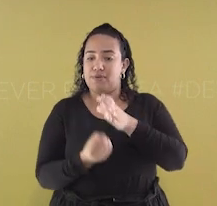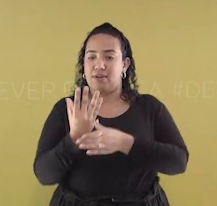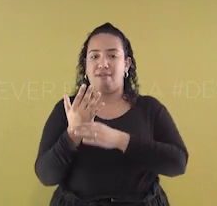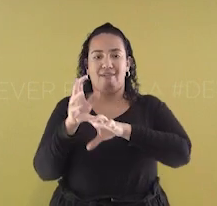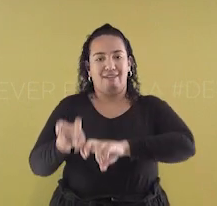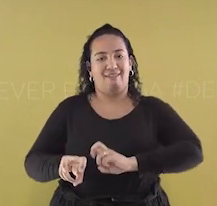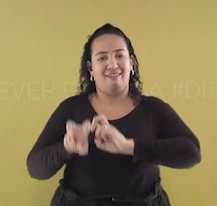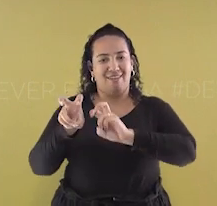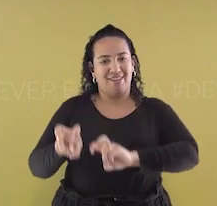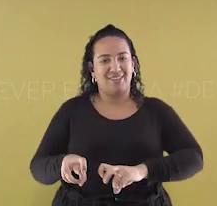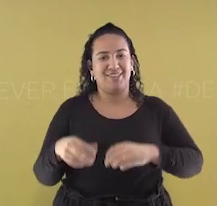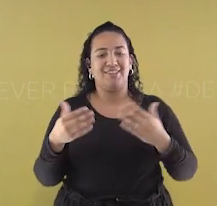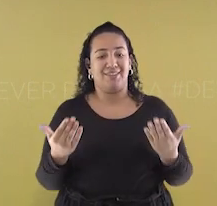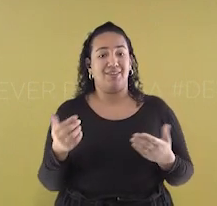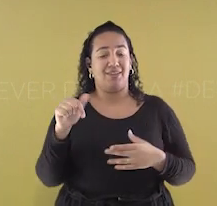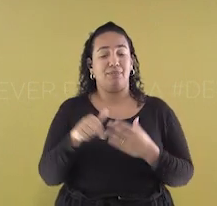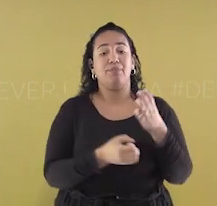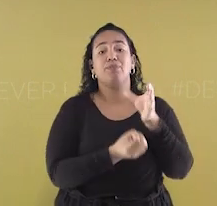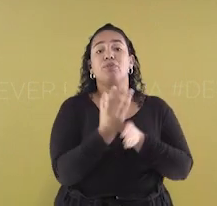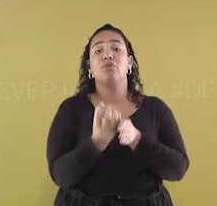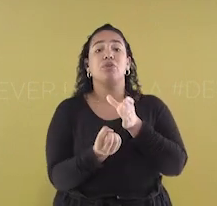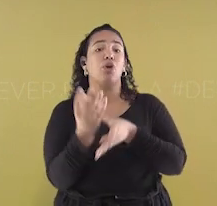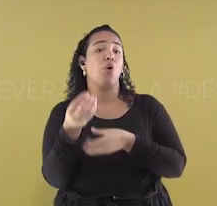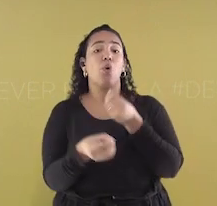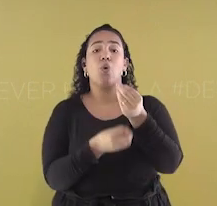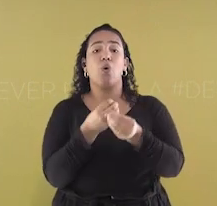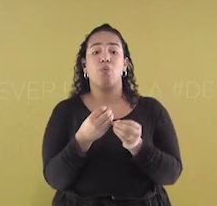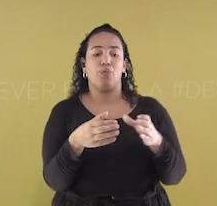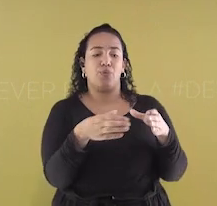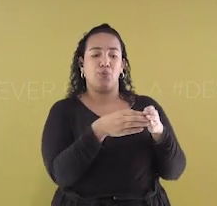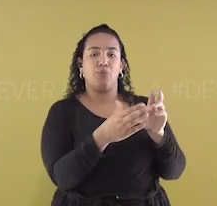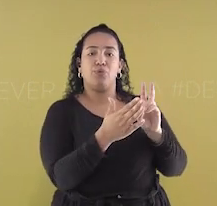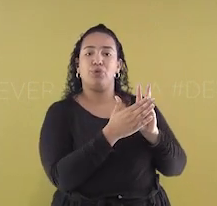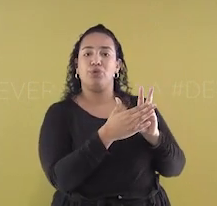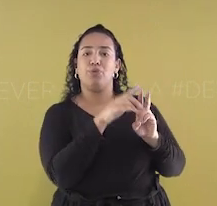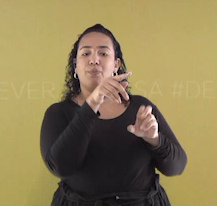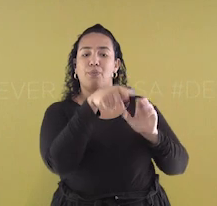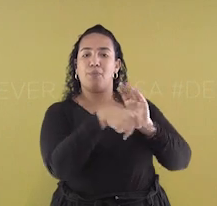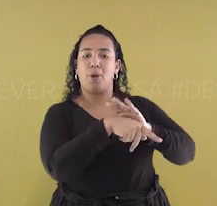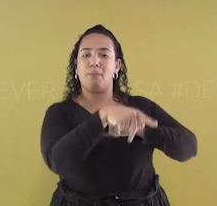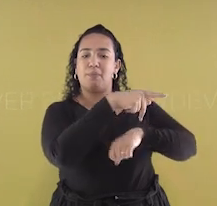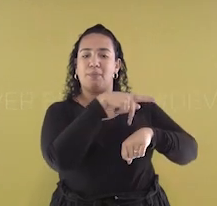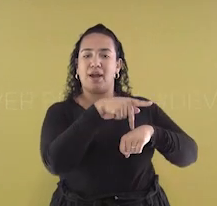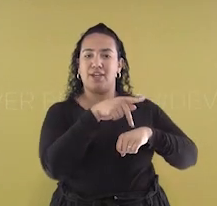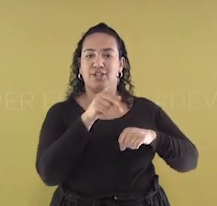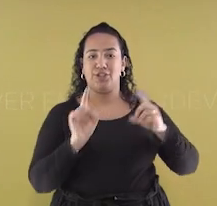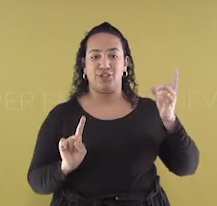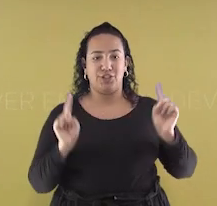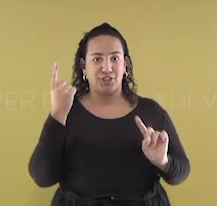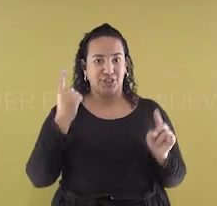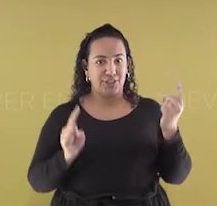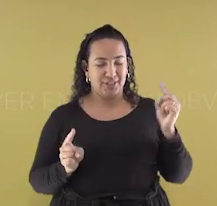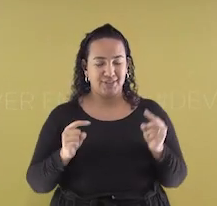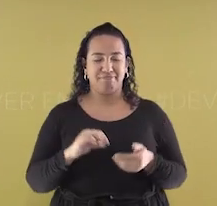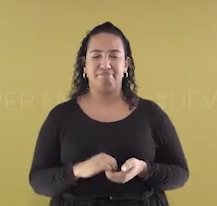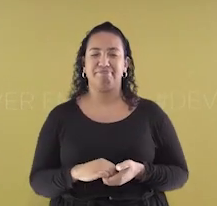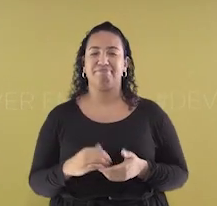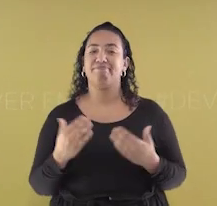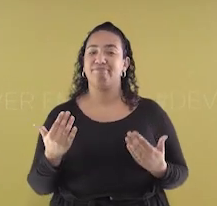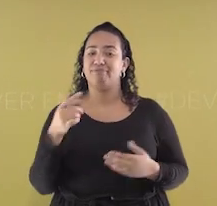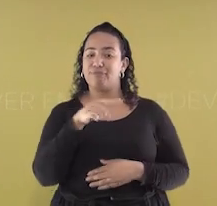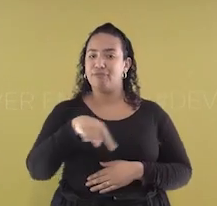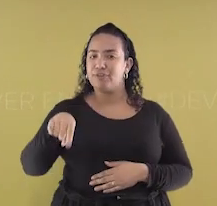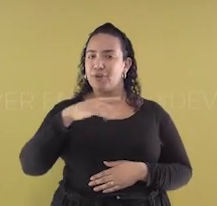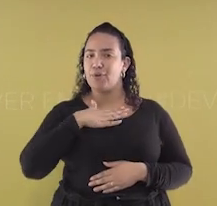partir da agricultura. E esses alimentos eram produzidos por uma tribo indígena que vivia lá no Chile. Vocês gostam de comer